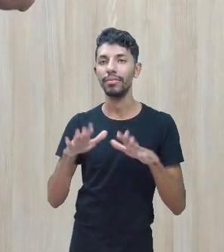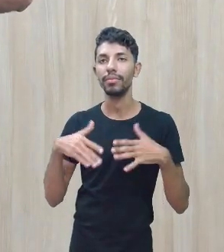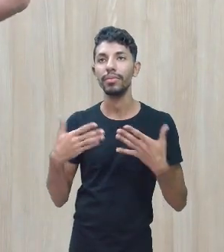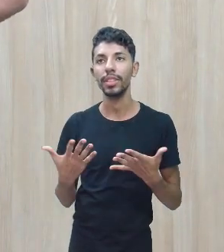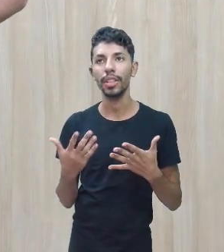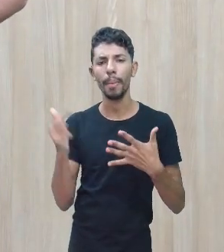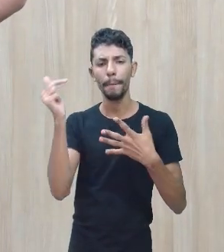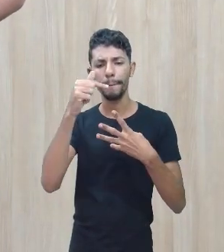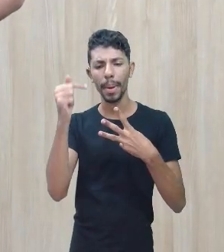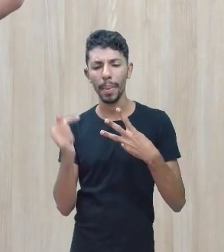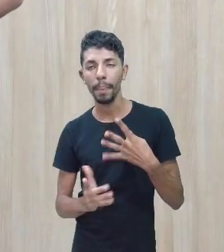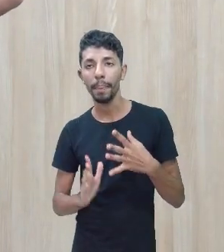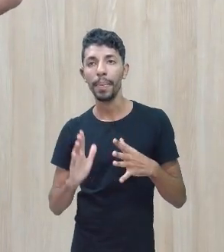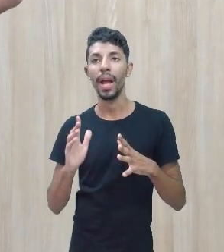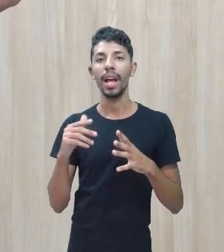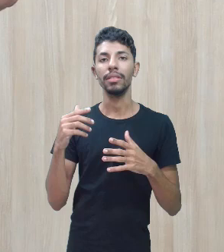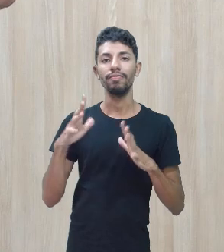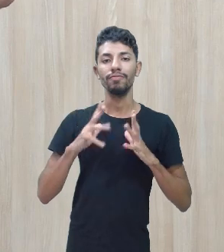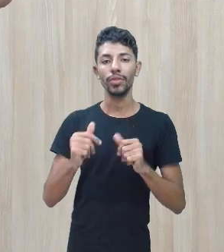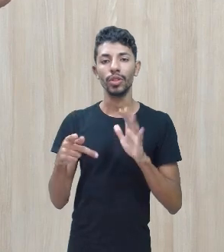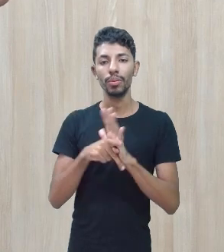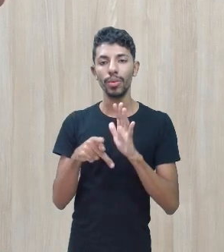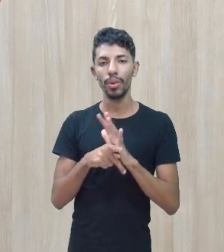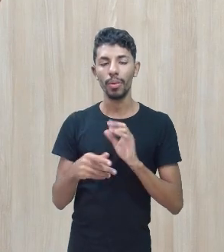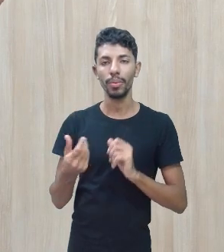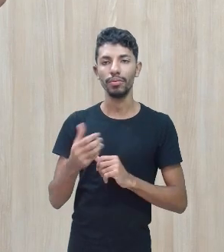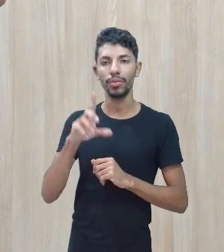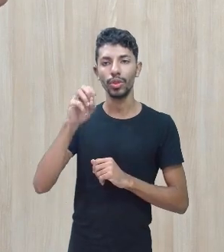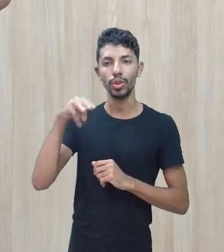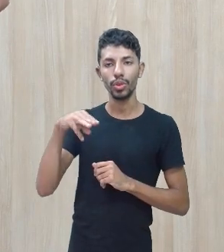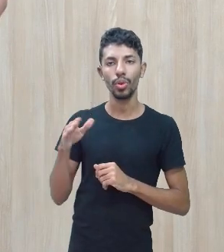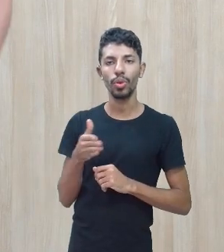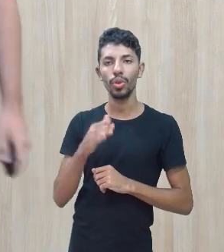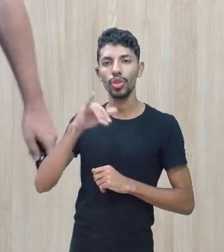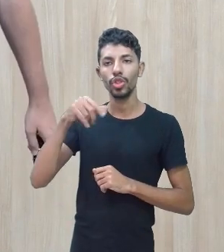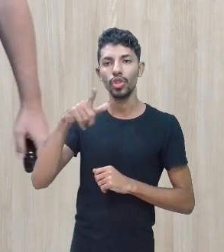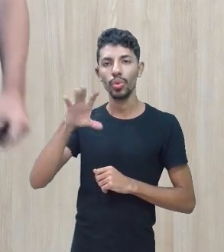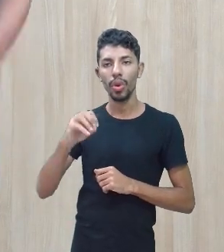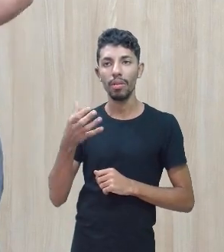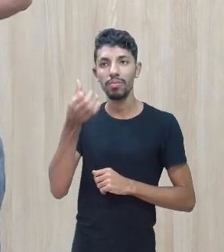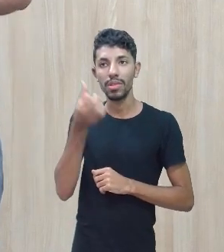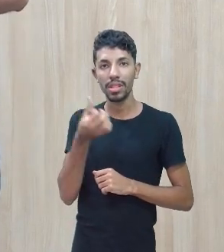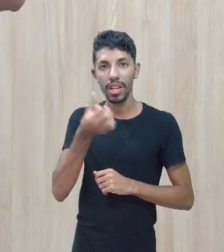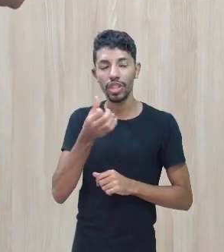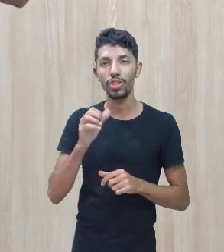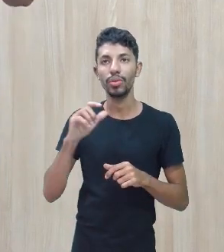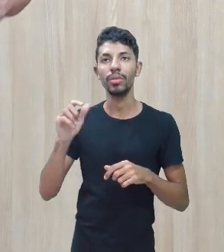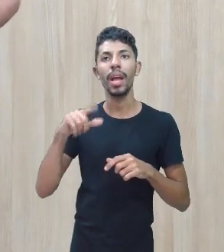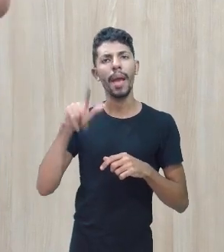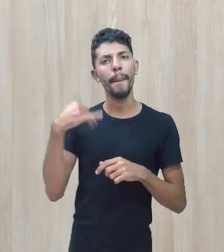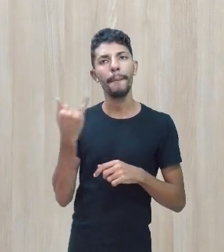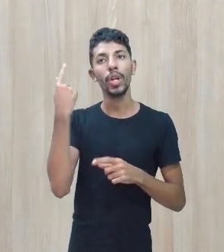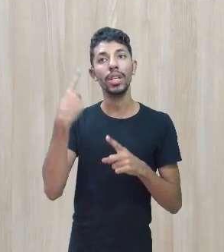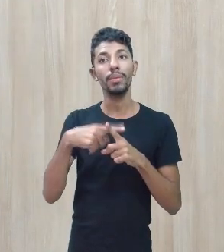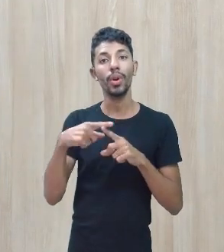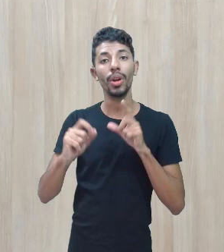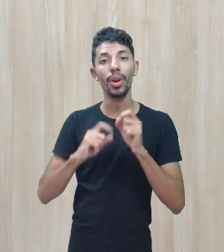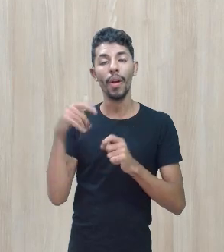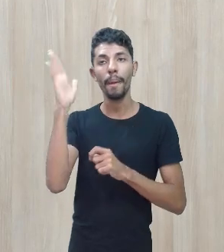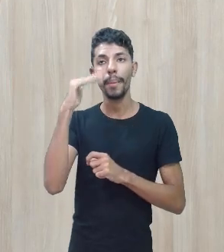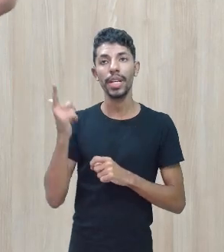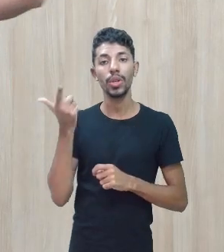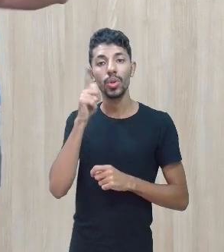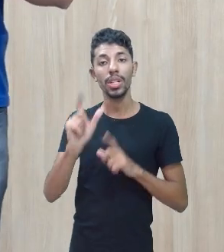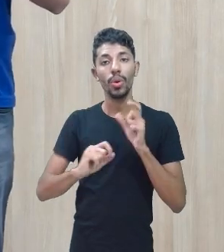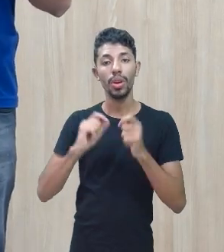essas ações do Dom João VI acabaram sendo muito importantes para que, né, o Brasil, né, tivesse um novo papel